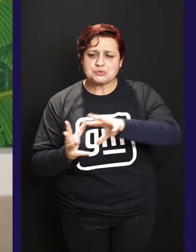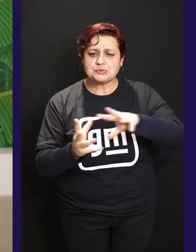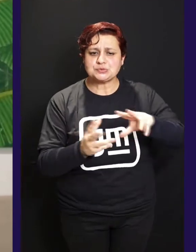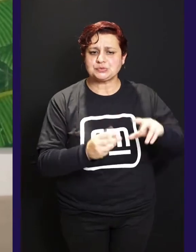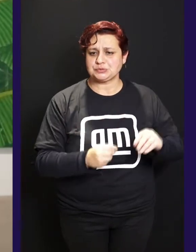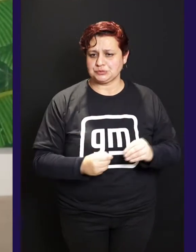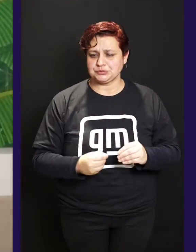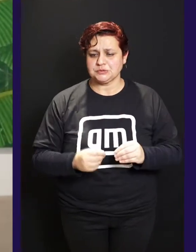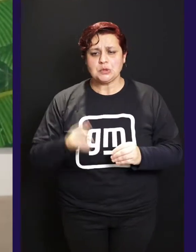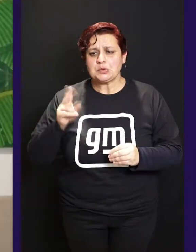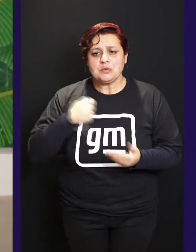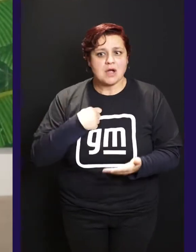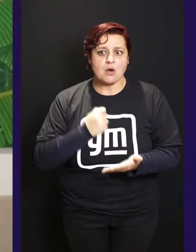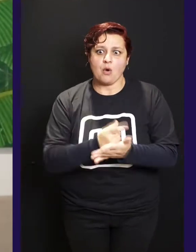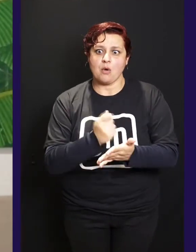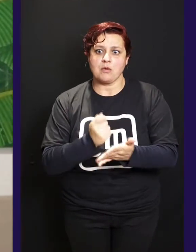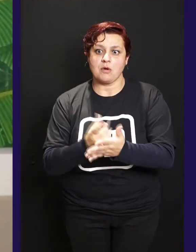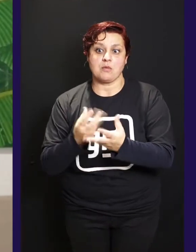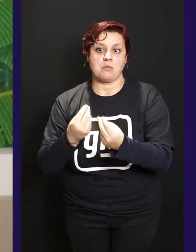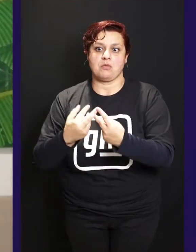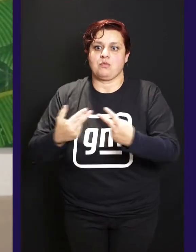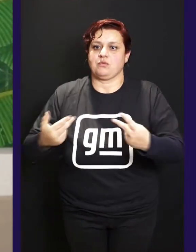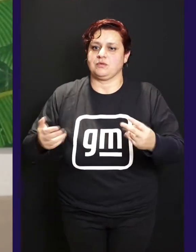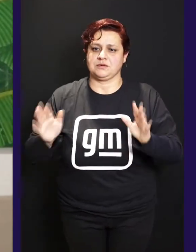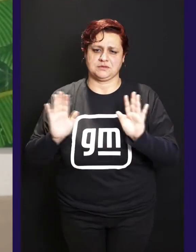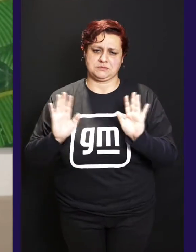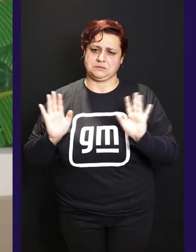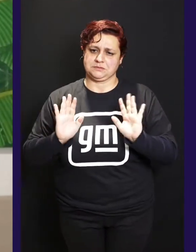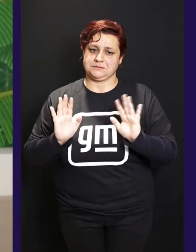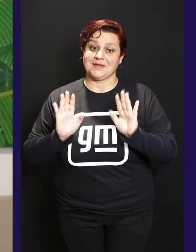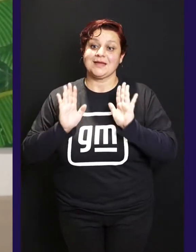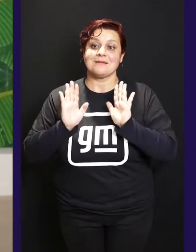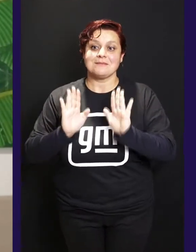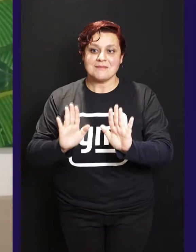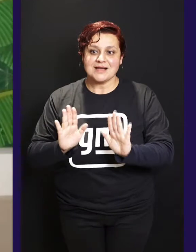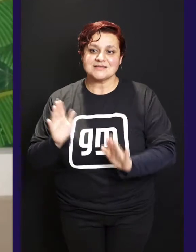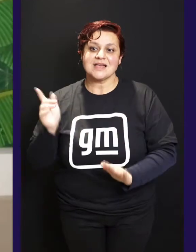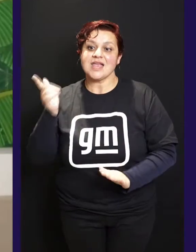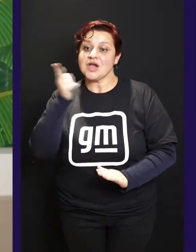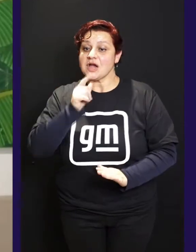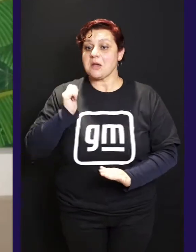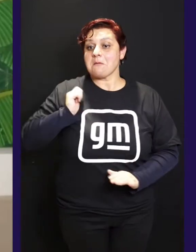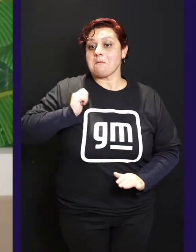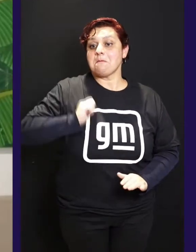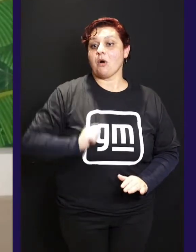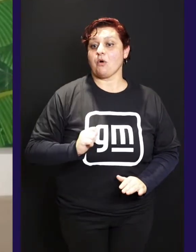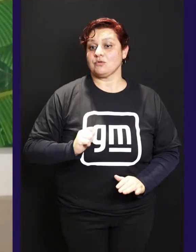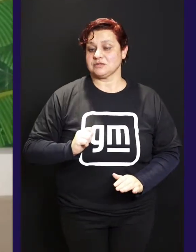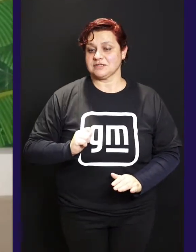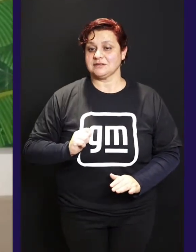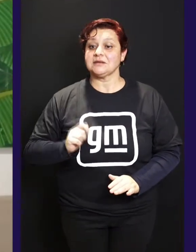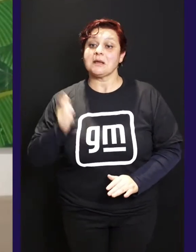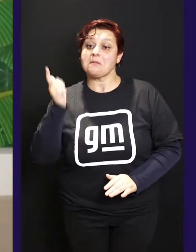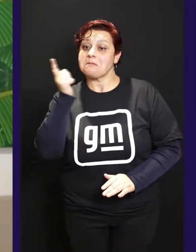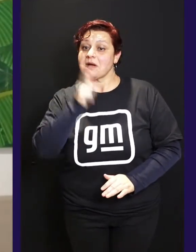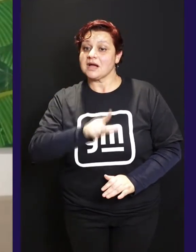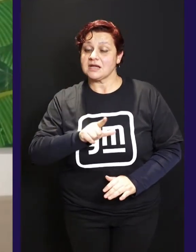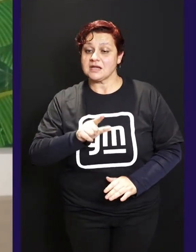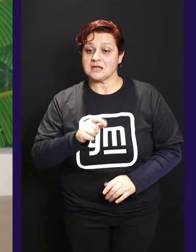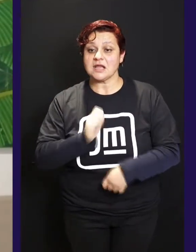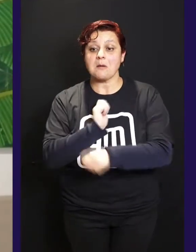nível de consumo tão alto, mas felizmente eu ganhei uma bolsa de estudos para cursar direito na PUC de São Paulo.